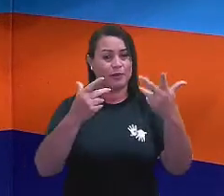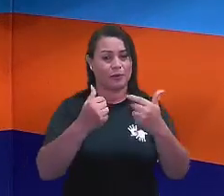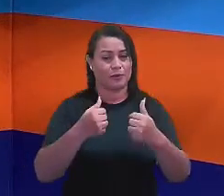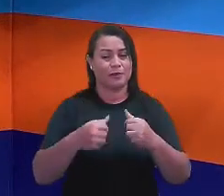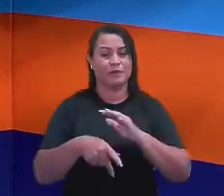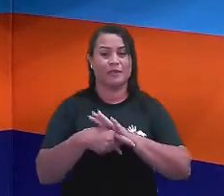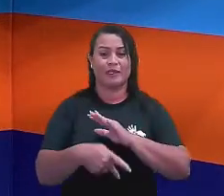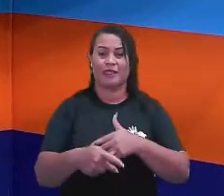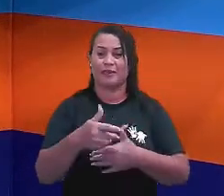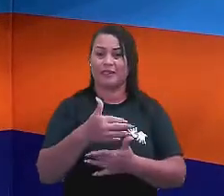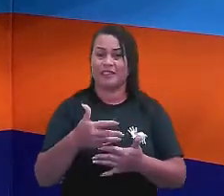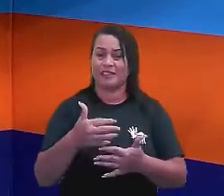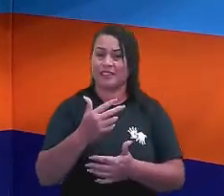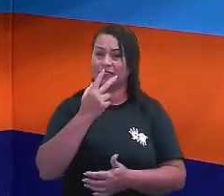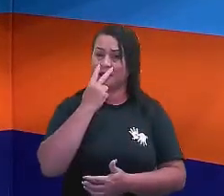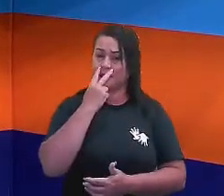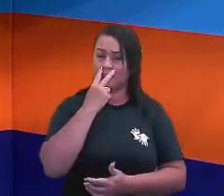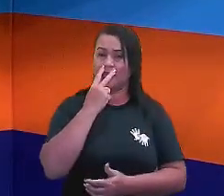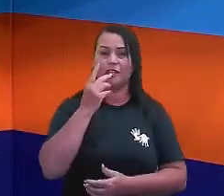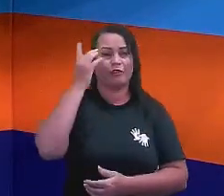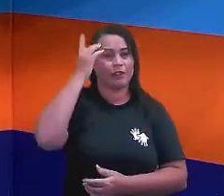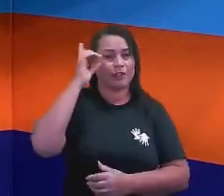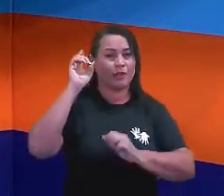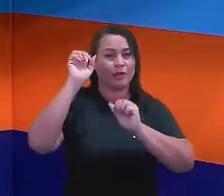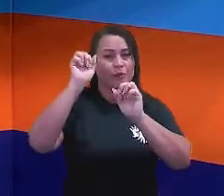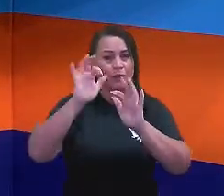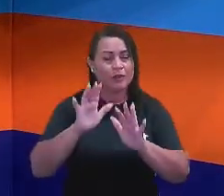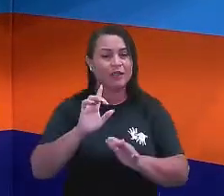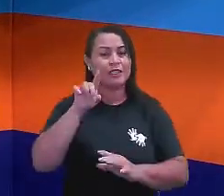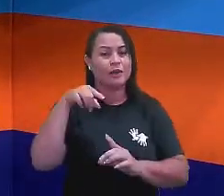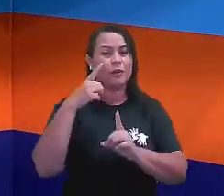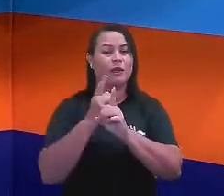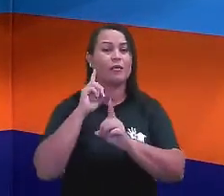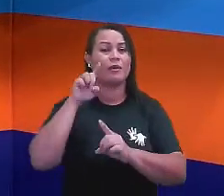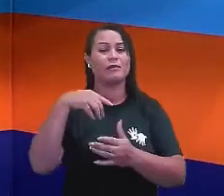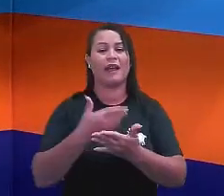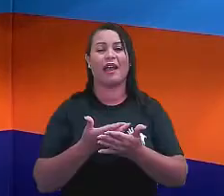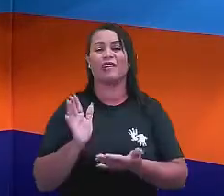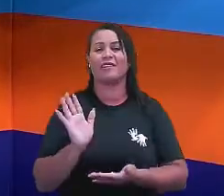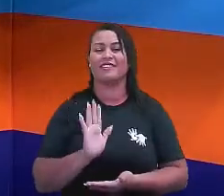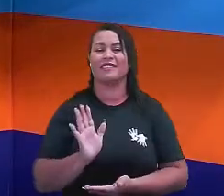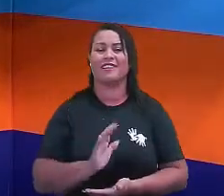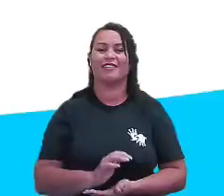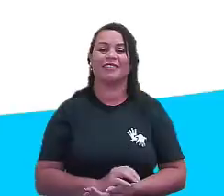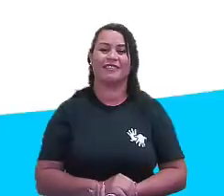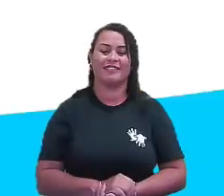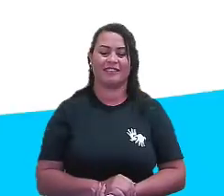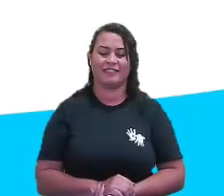cidade. Fiquem com Deus e a gente se encontra na próxima aula. Tchau, tchau.